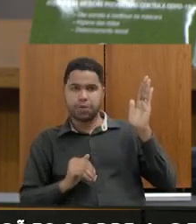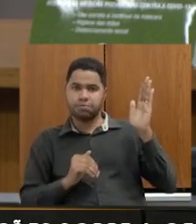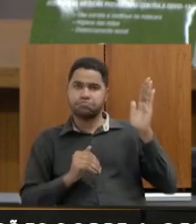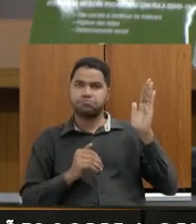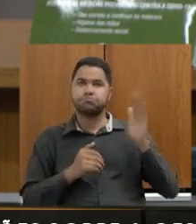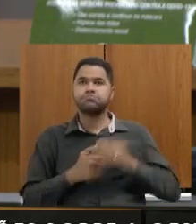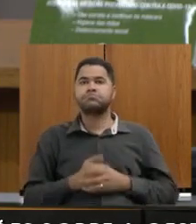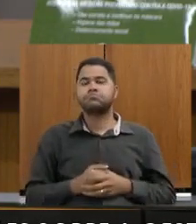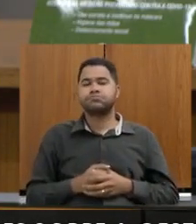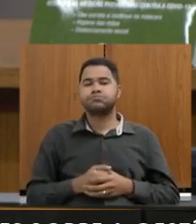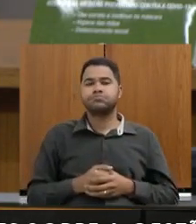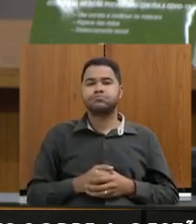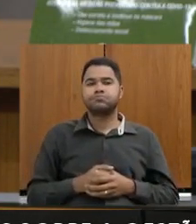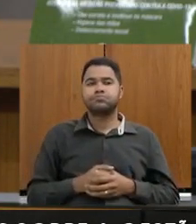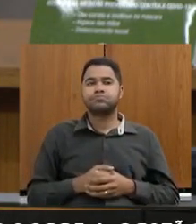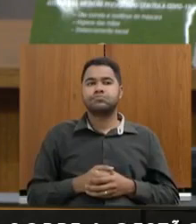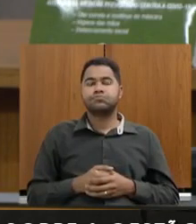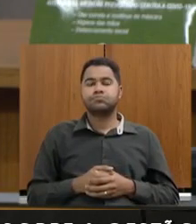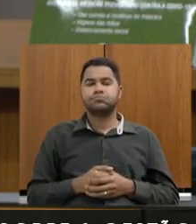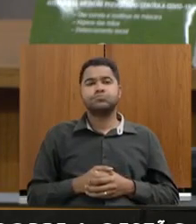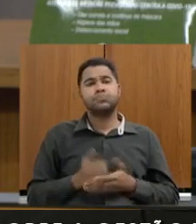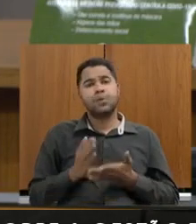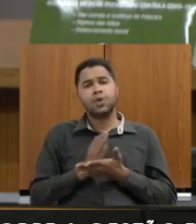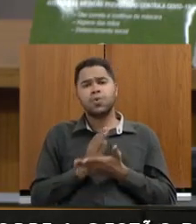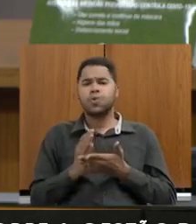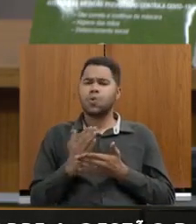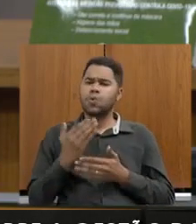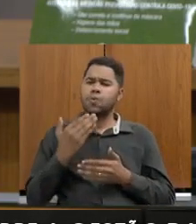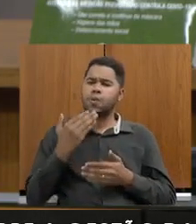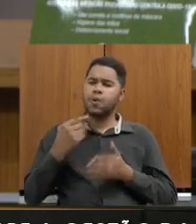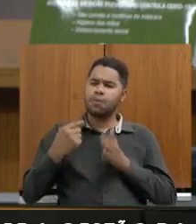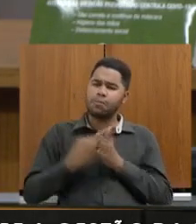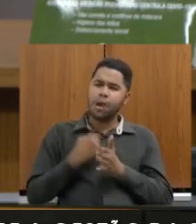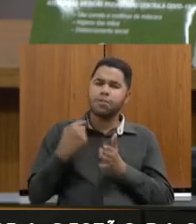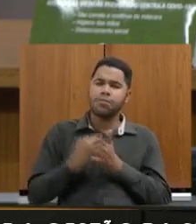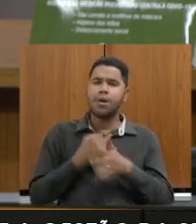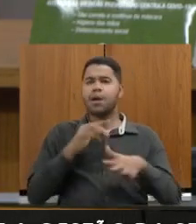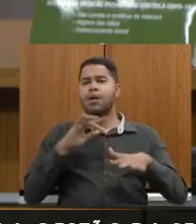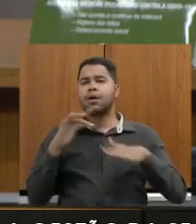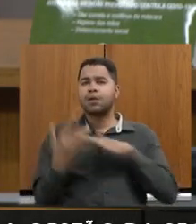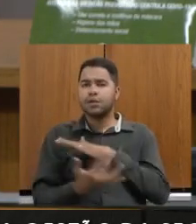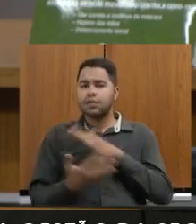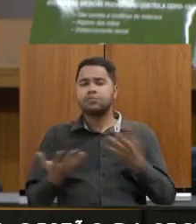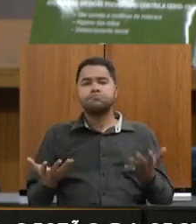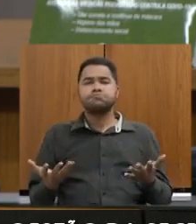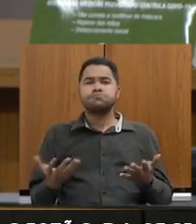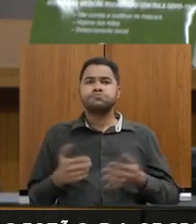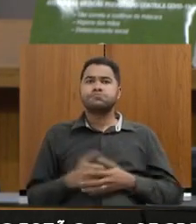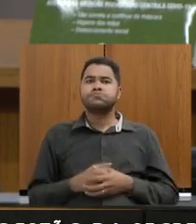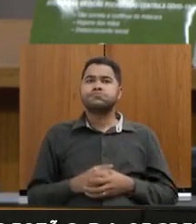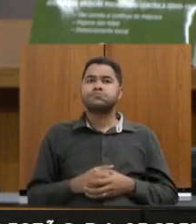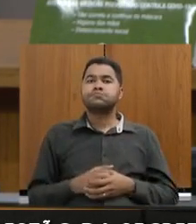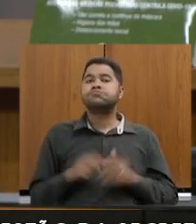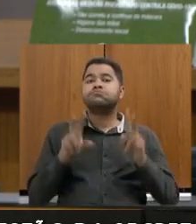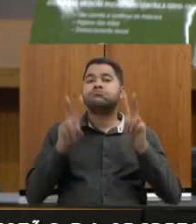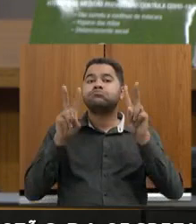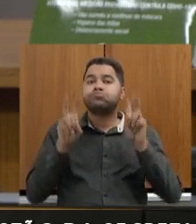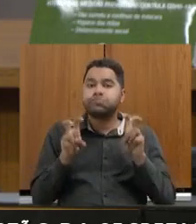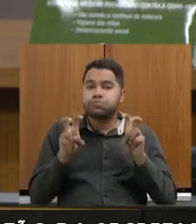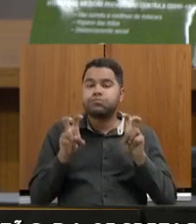estão já solicitados muitos têm perguntado inclusive pelas redes sociais é a